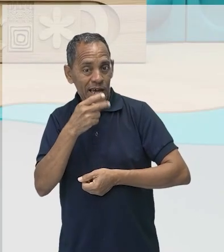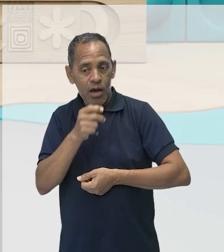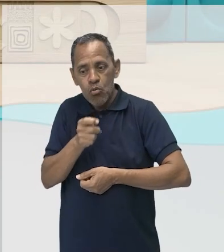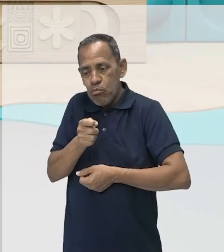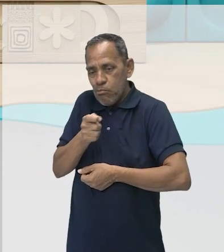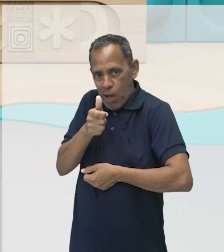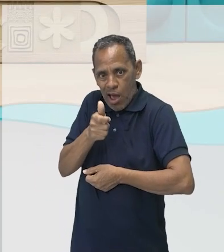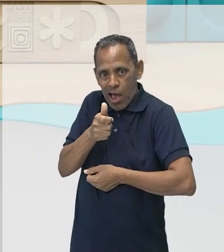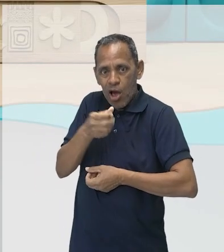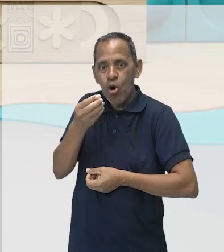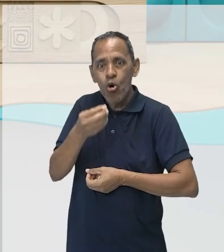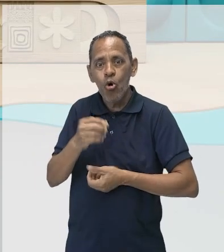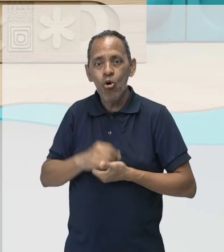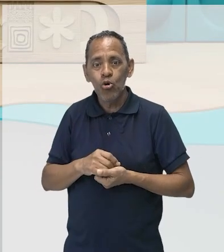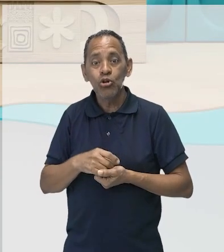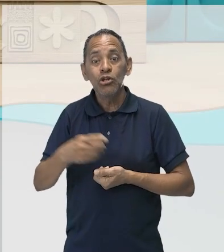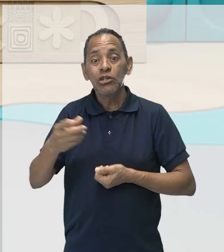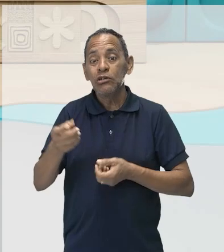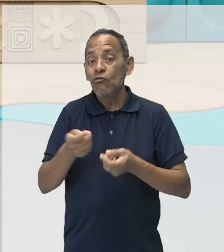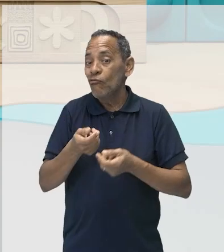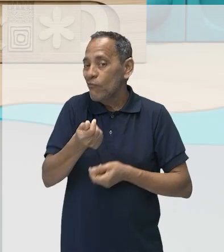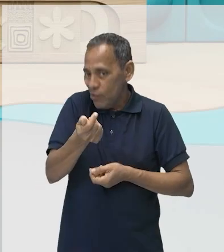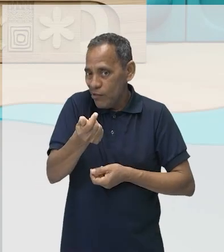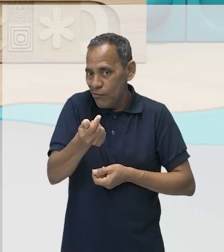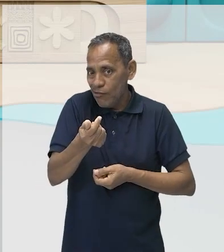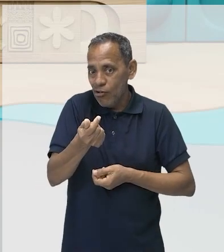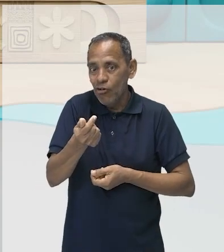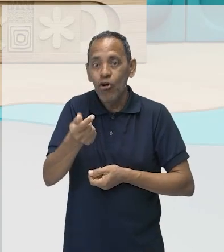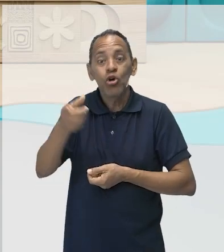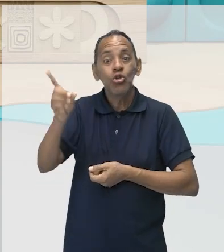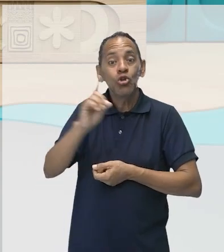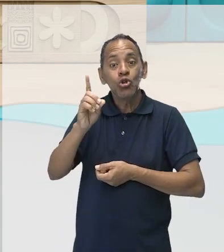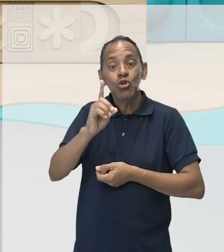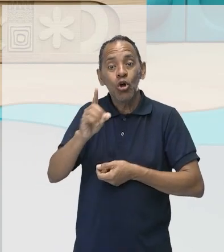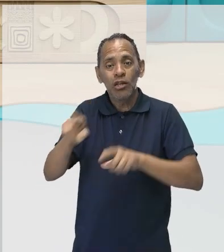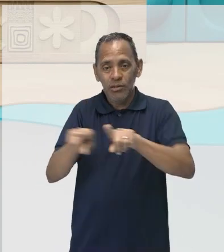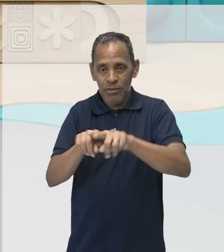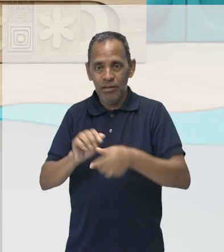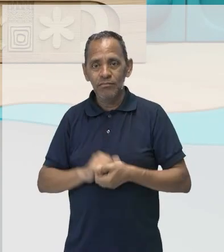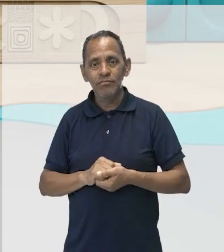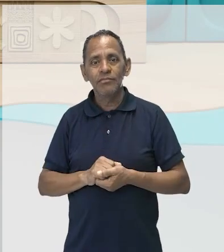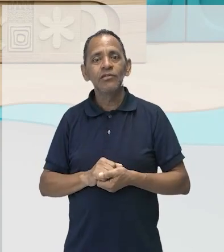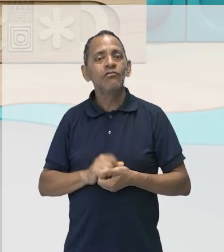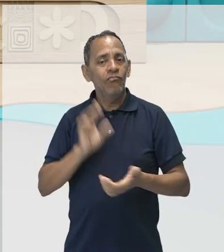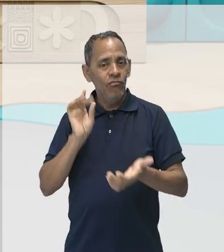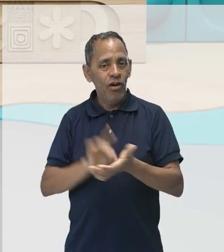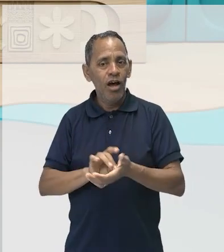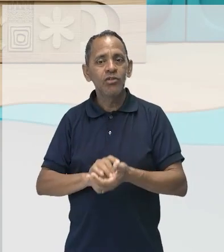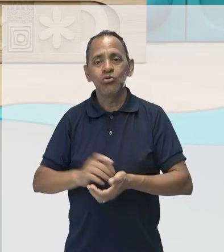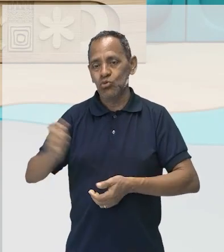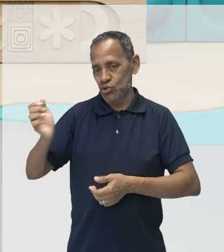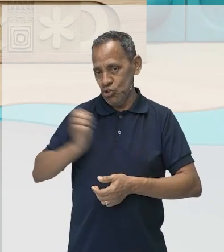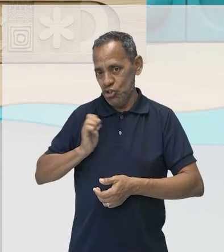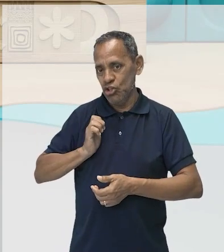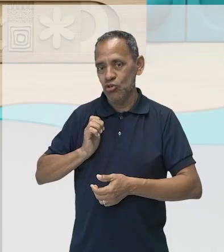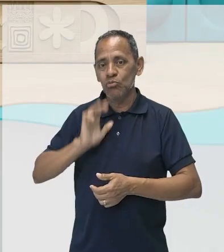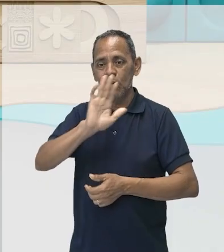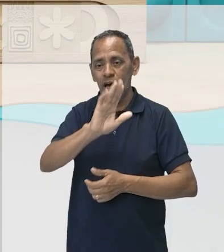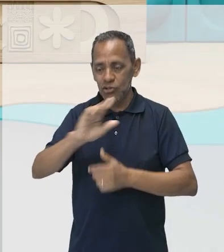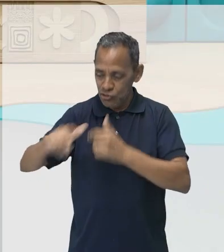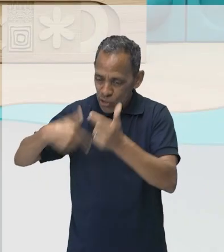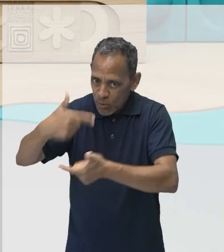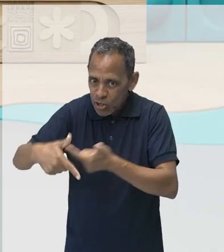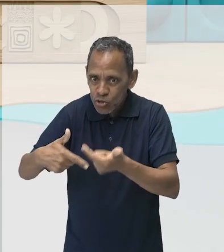charuto com dólar, para ver como era tanto dinheiro nesse período. Claro que eram os ricos, os trabalhadores,